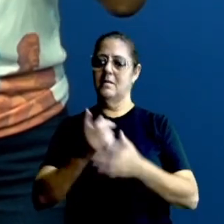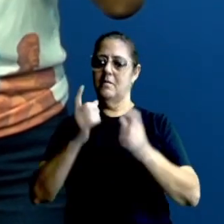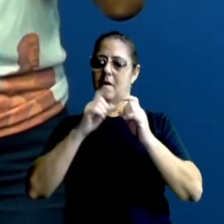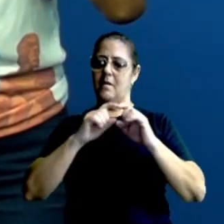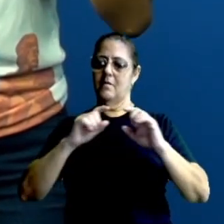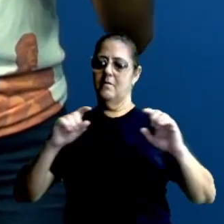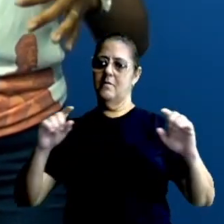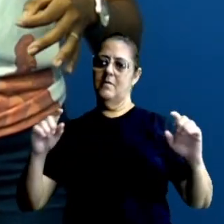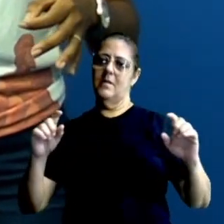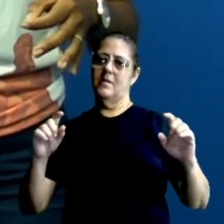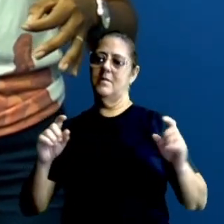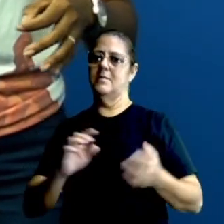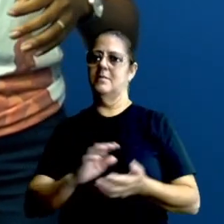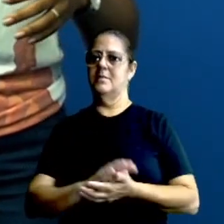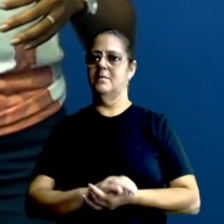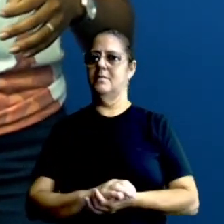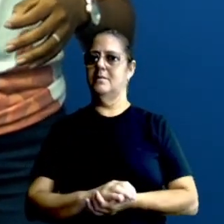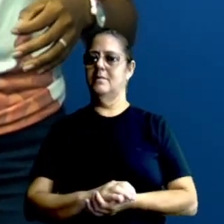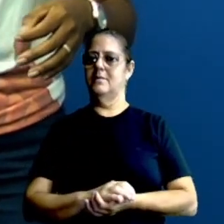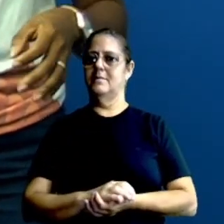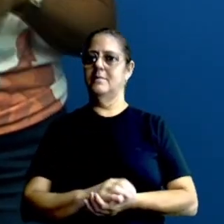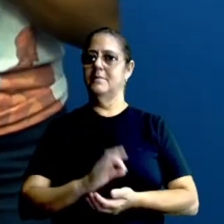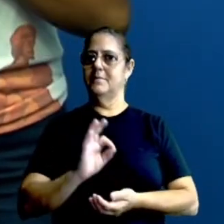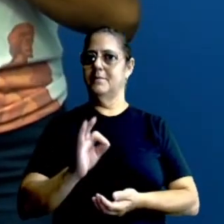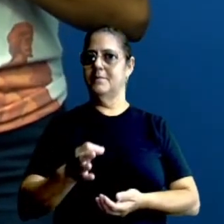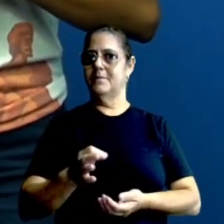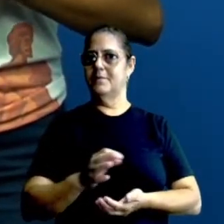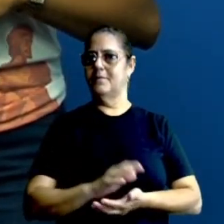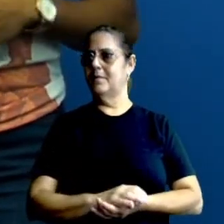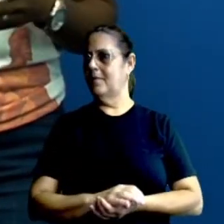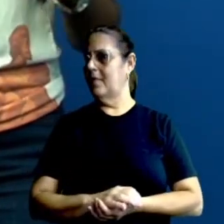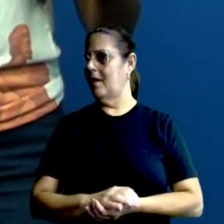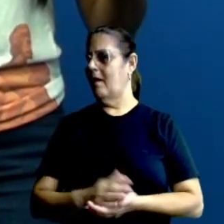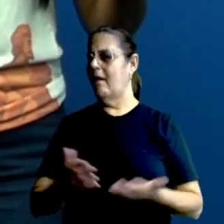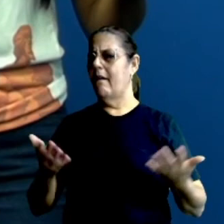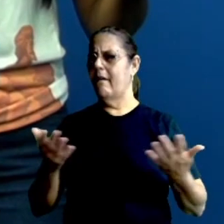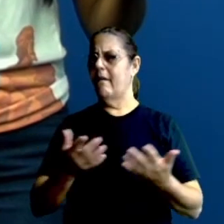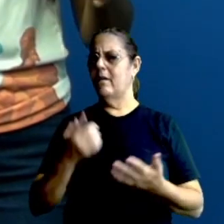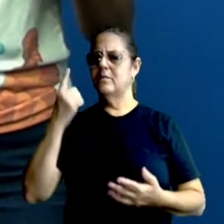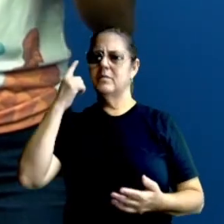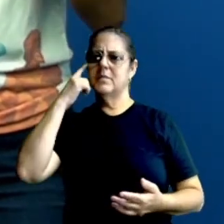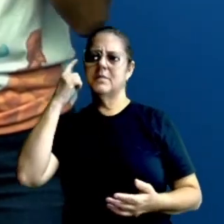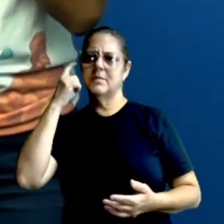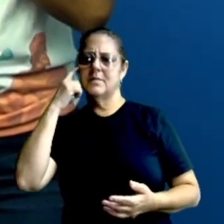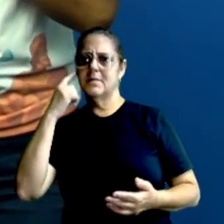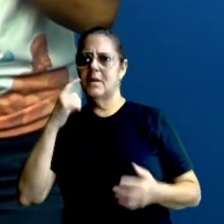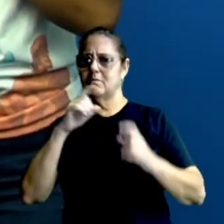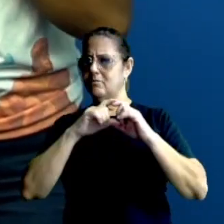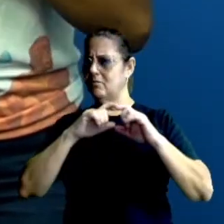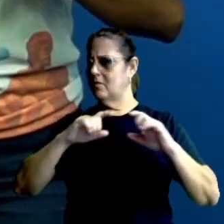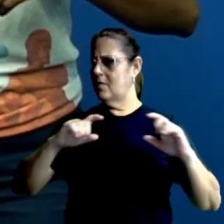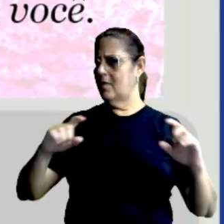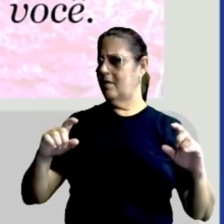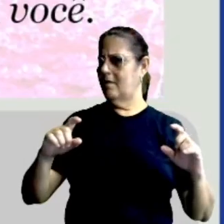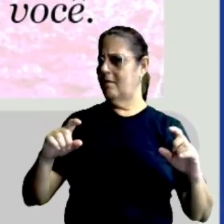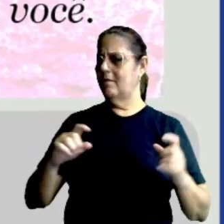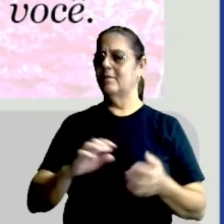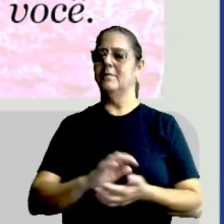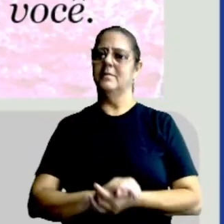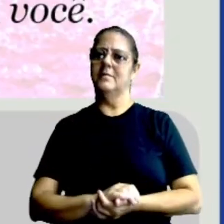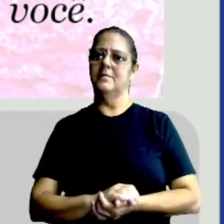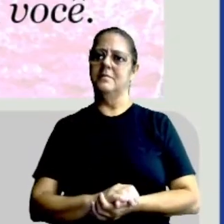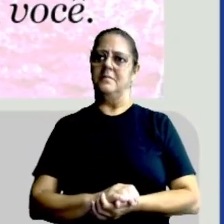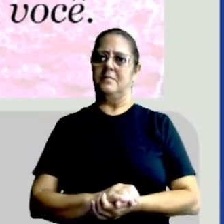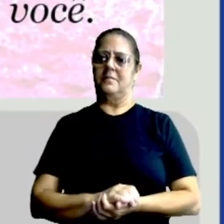essa frase essa frase é teu guia de bolso correcto agora amores reflexão para vocês eu trouxe meio inglês é isso